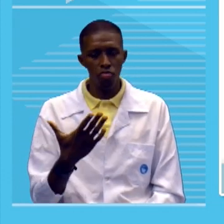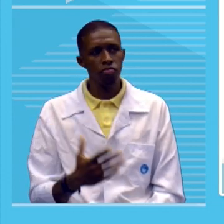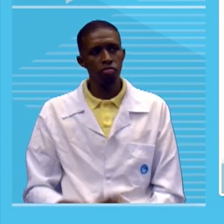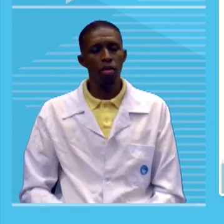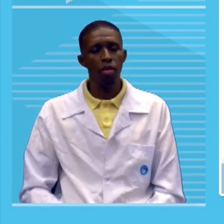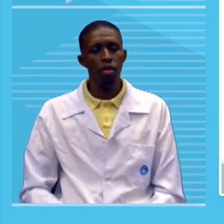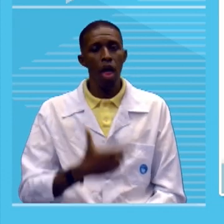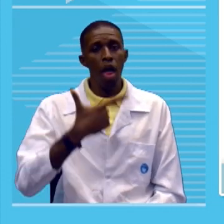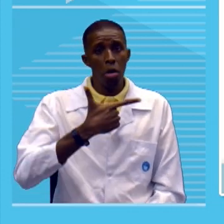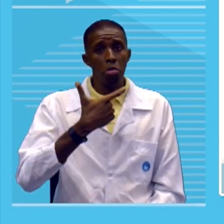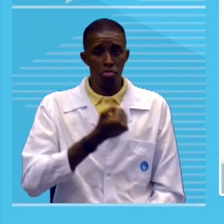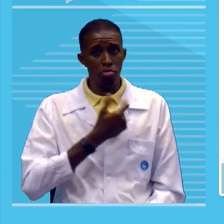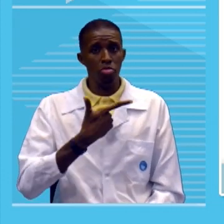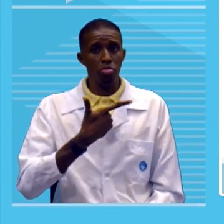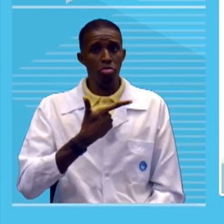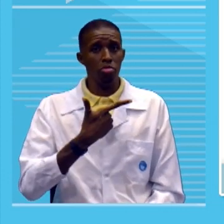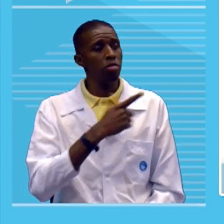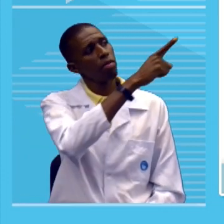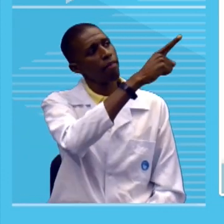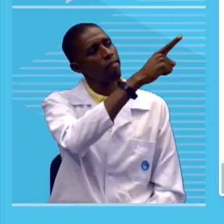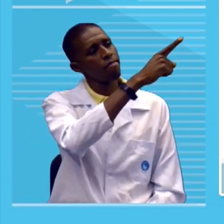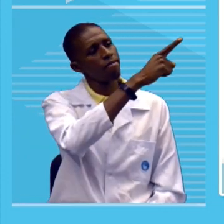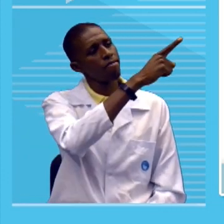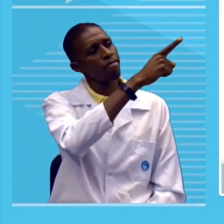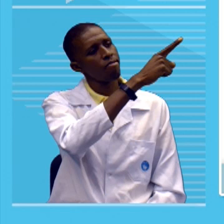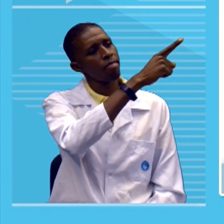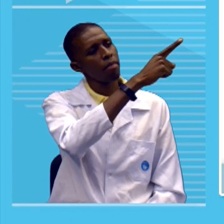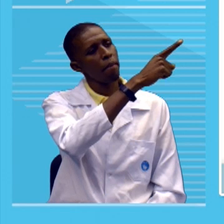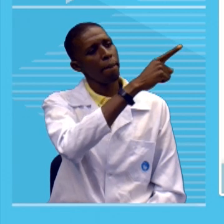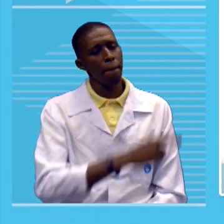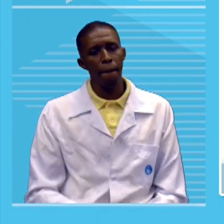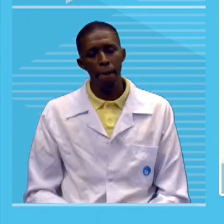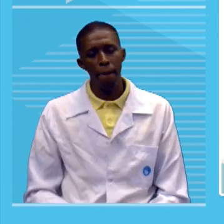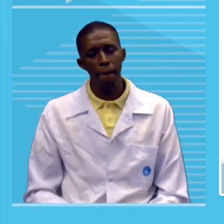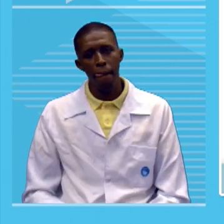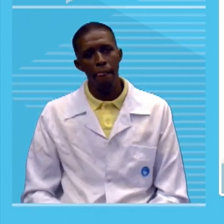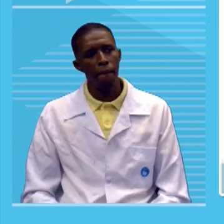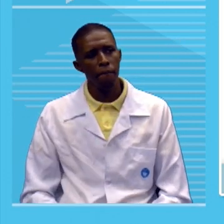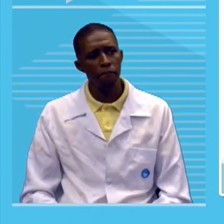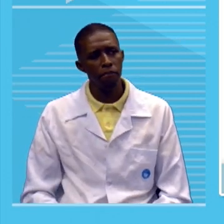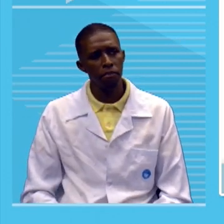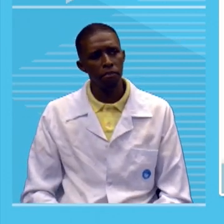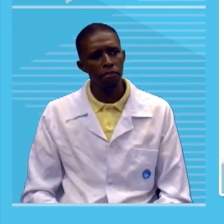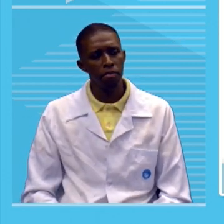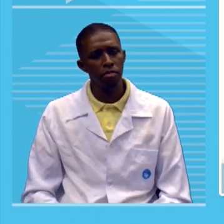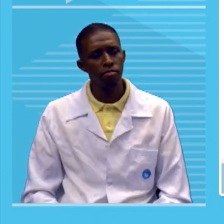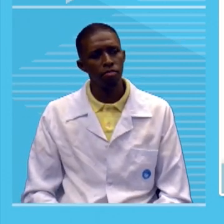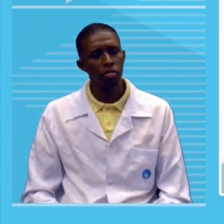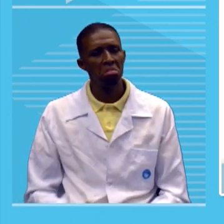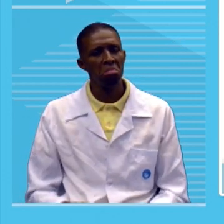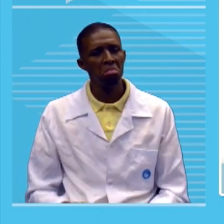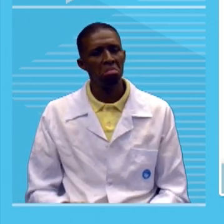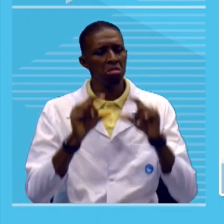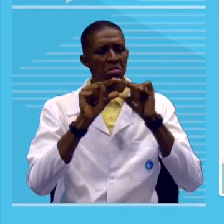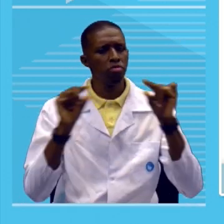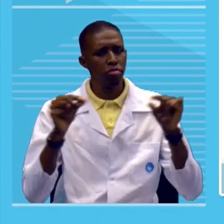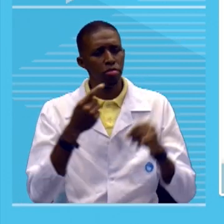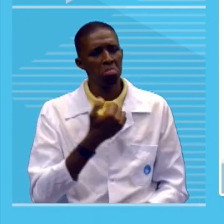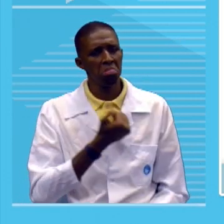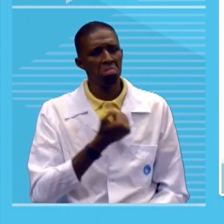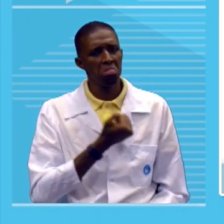da reunião sem qualquer sinal de pontuação aí. Você vai perceber que a palavra nervosa